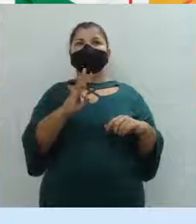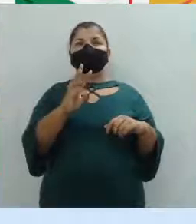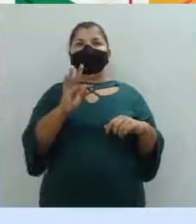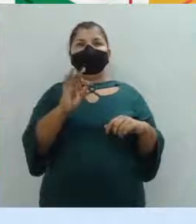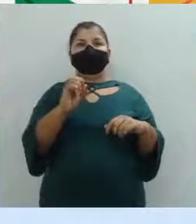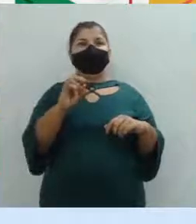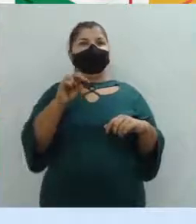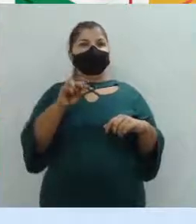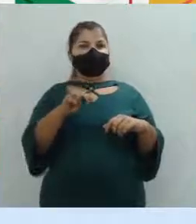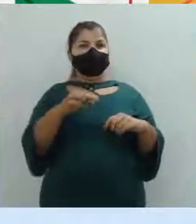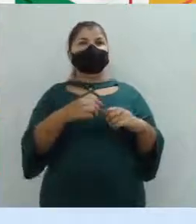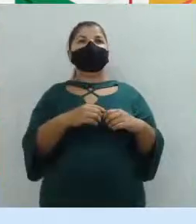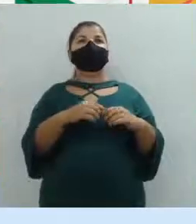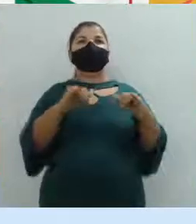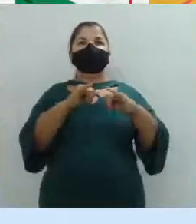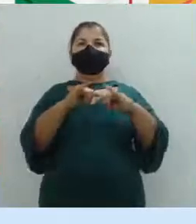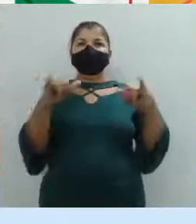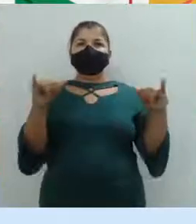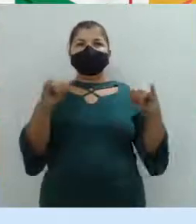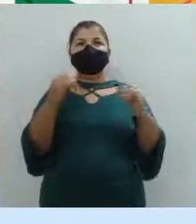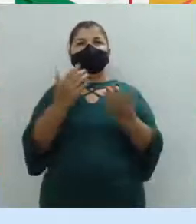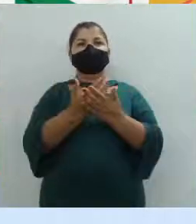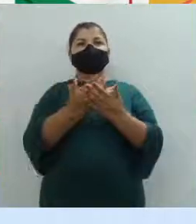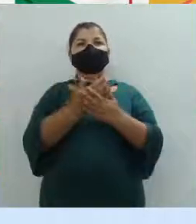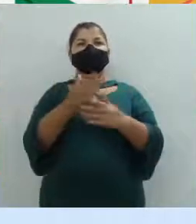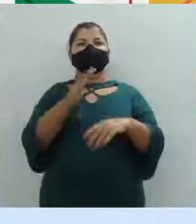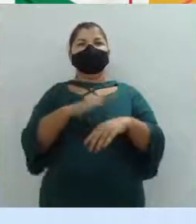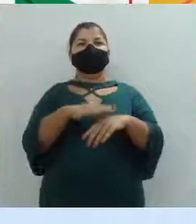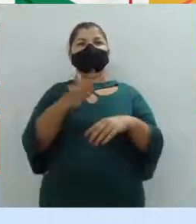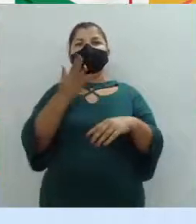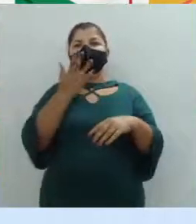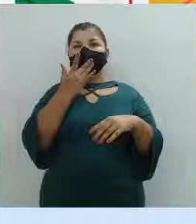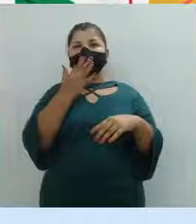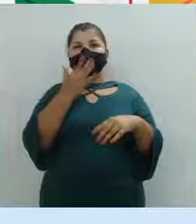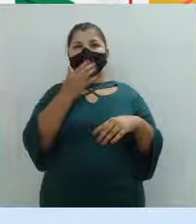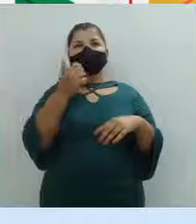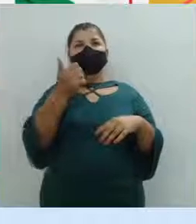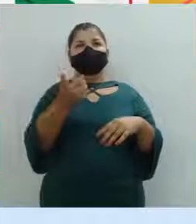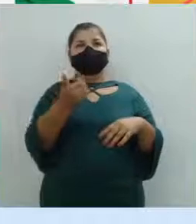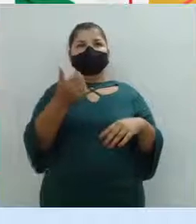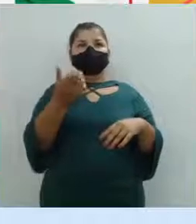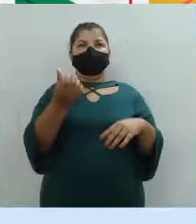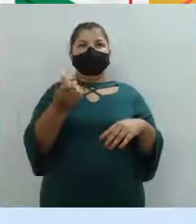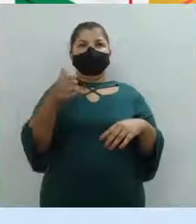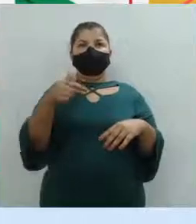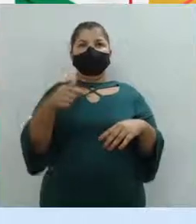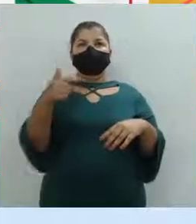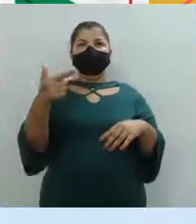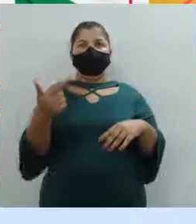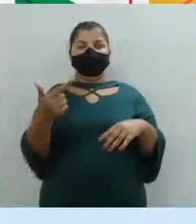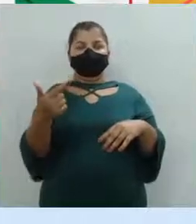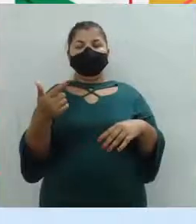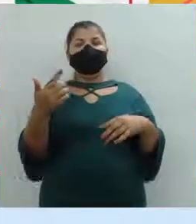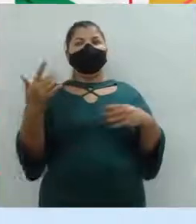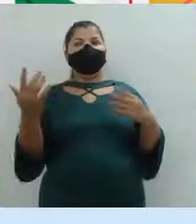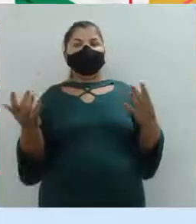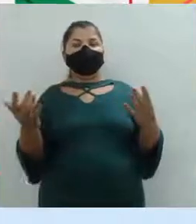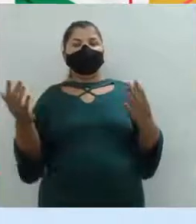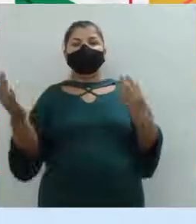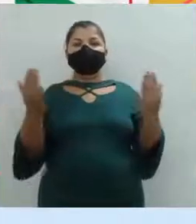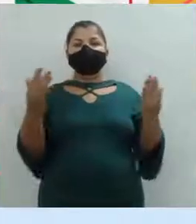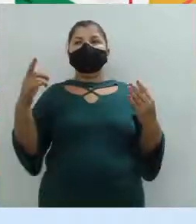cores em 1672. E qual foi o estudo que ele fez? Temos a luz